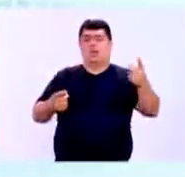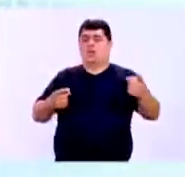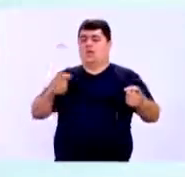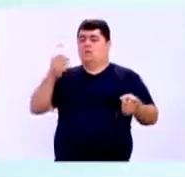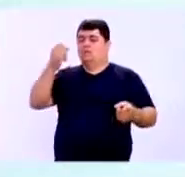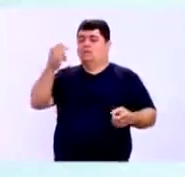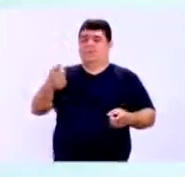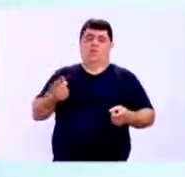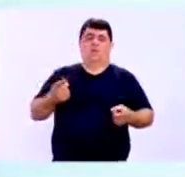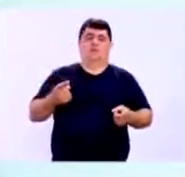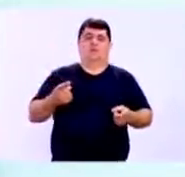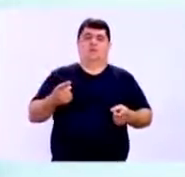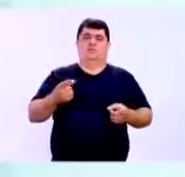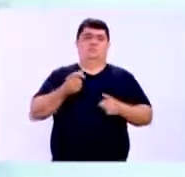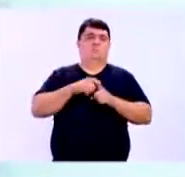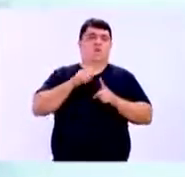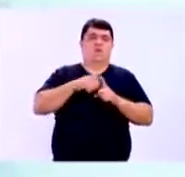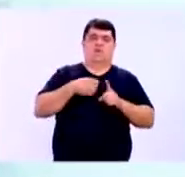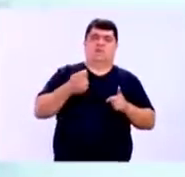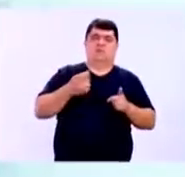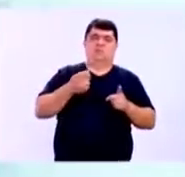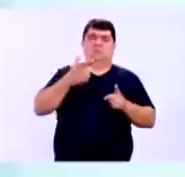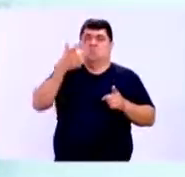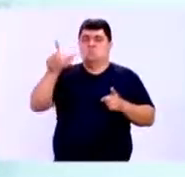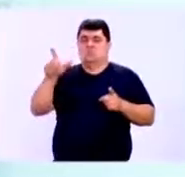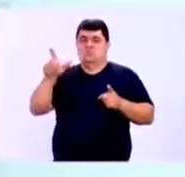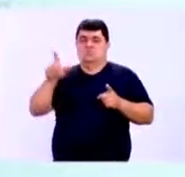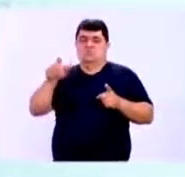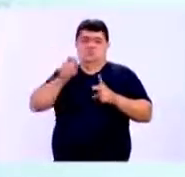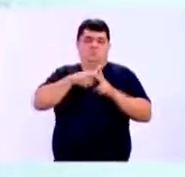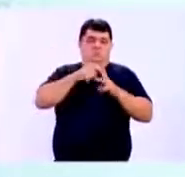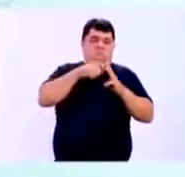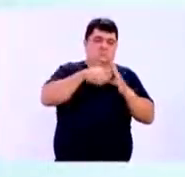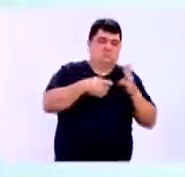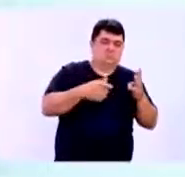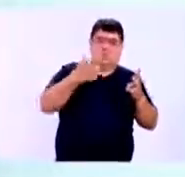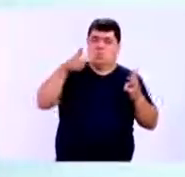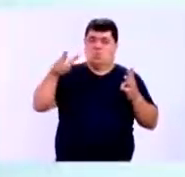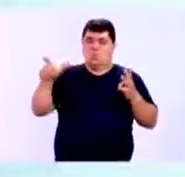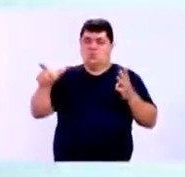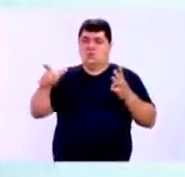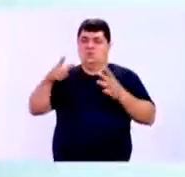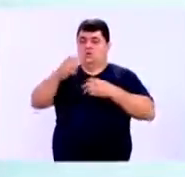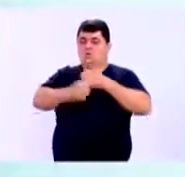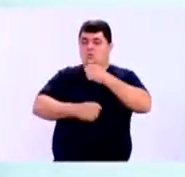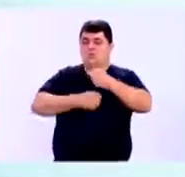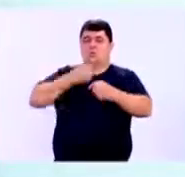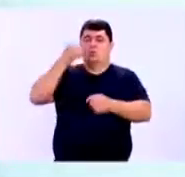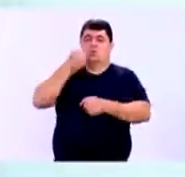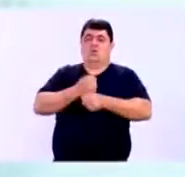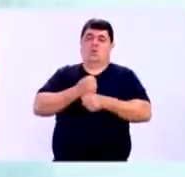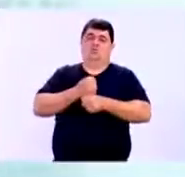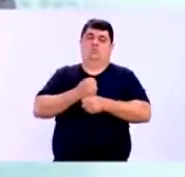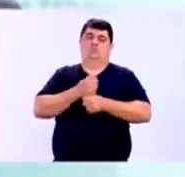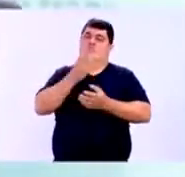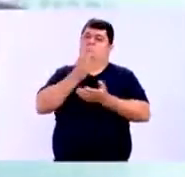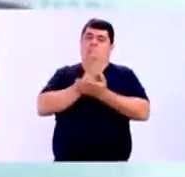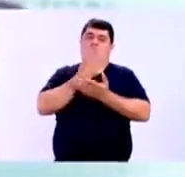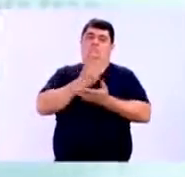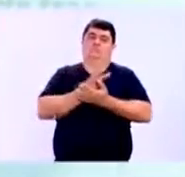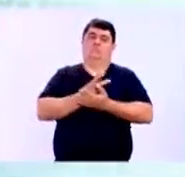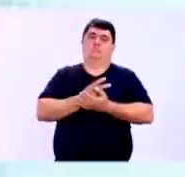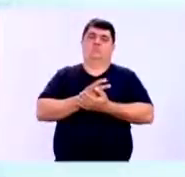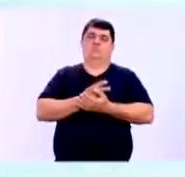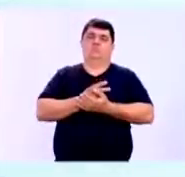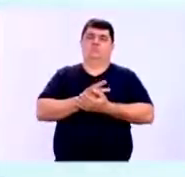período, mês a mês, ou 3 em 3 meses, e como é o mais comum, uma vez ao ano. O